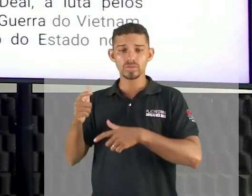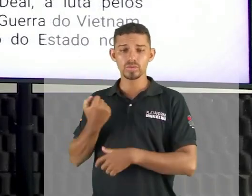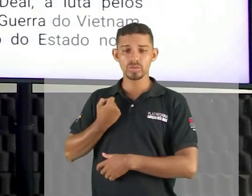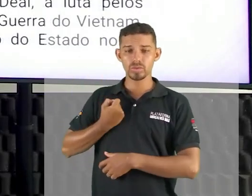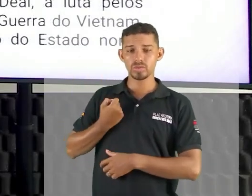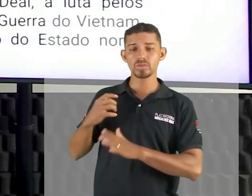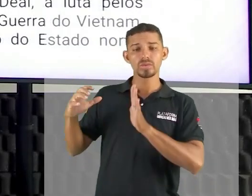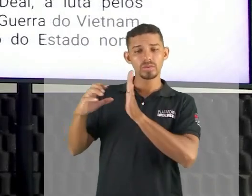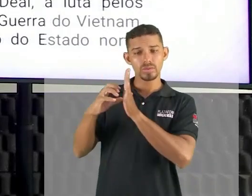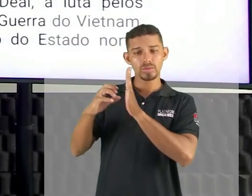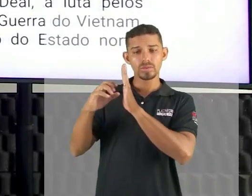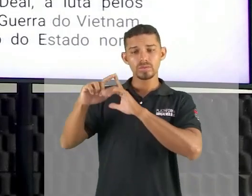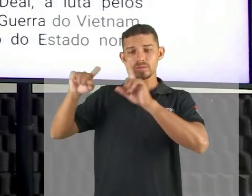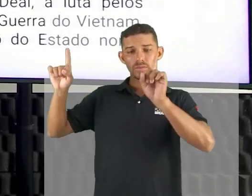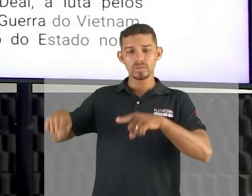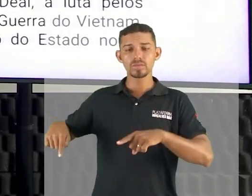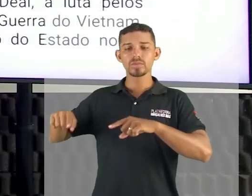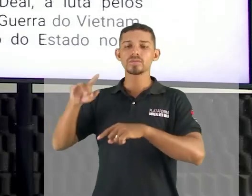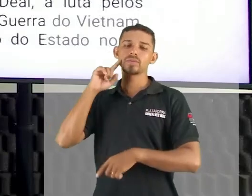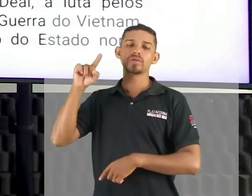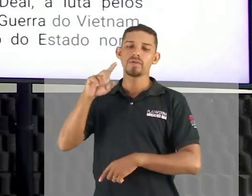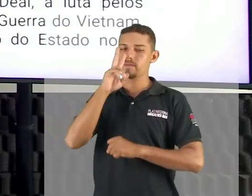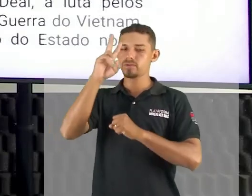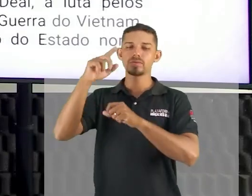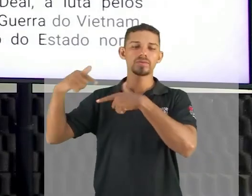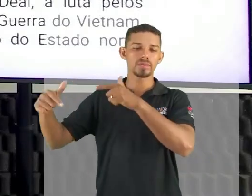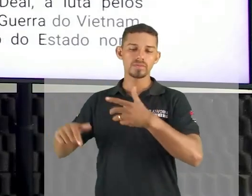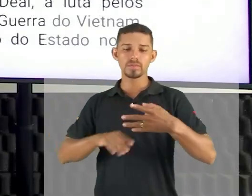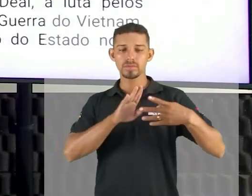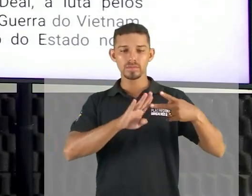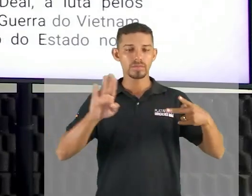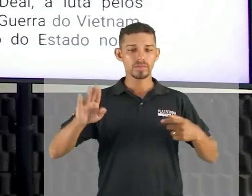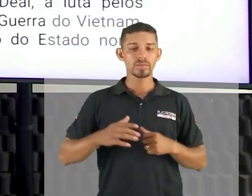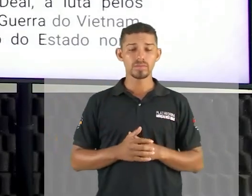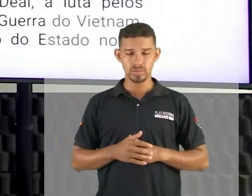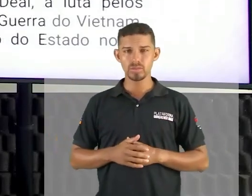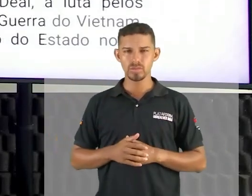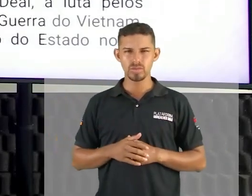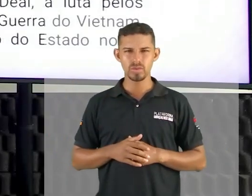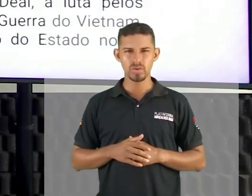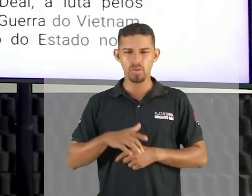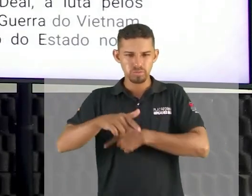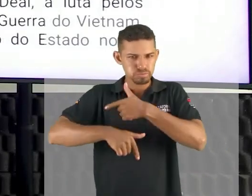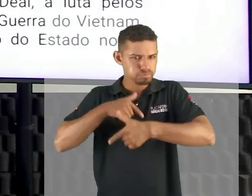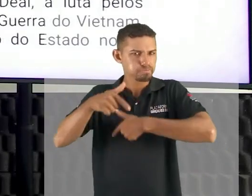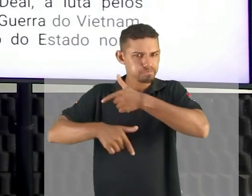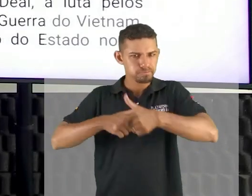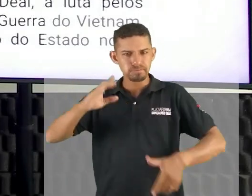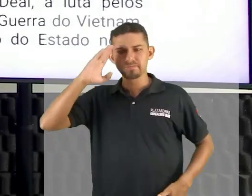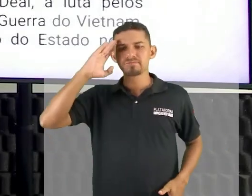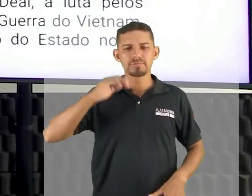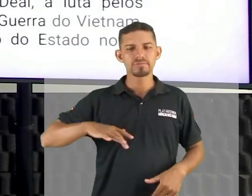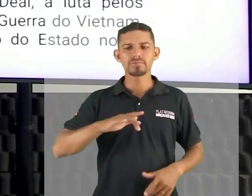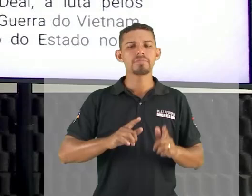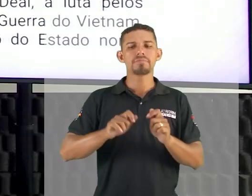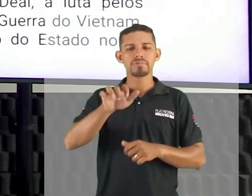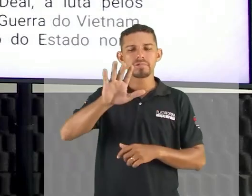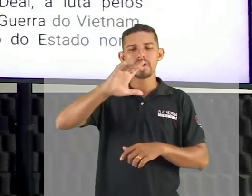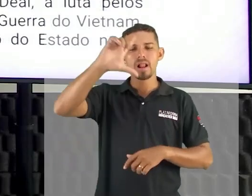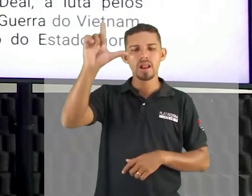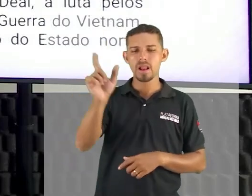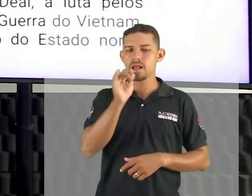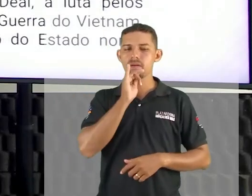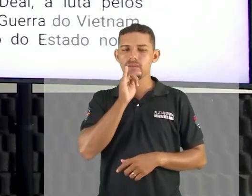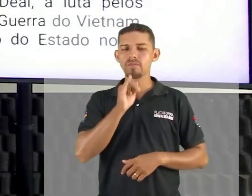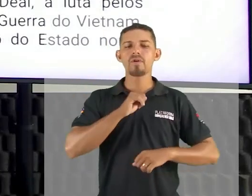sindicatos fortalecedores dos trabalhadores. A letra B. A corrida armamentista e espacial à Lua, o movimento hippie